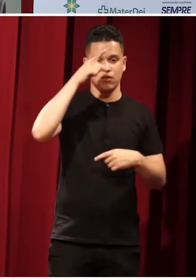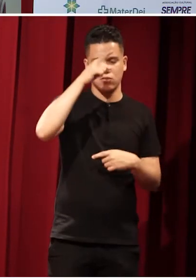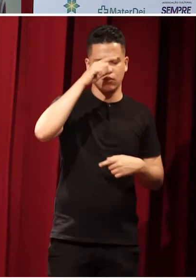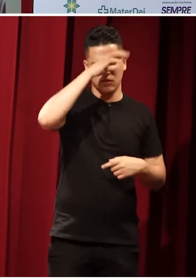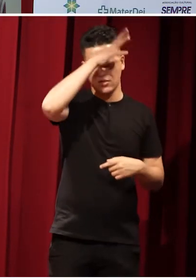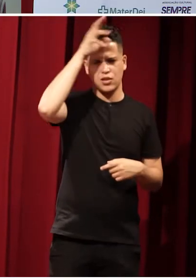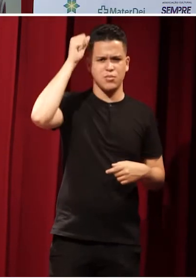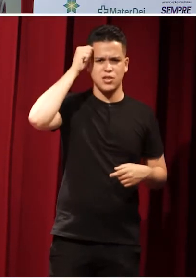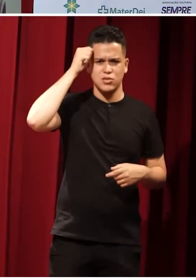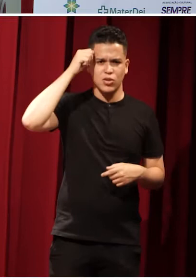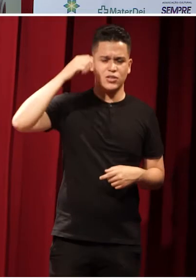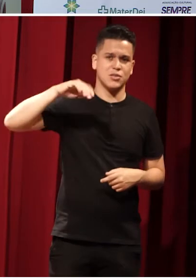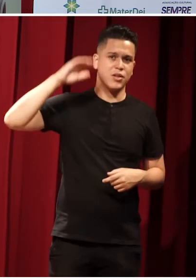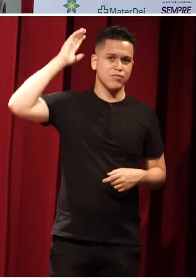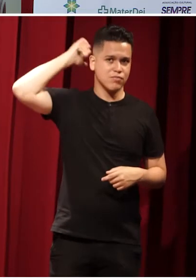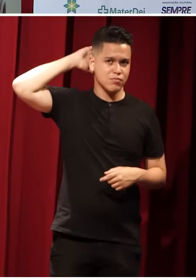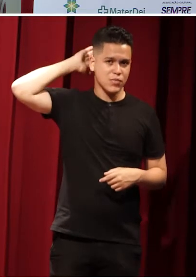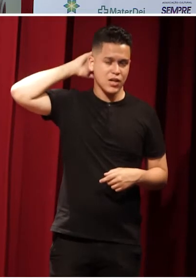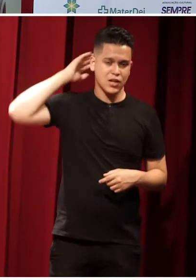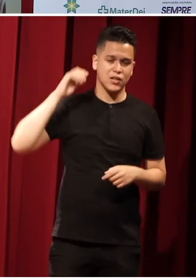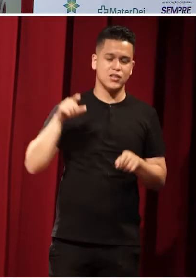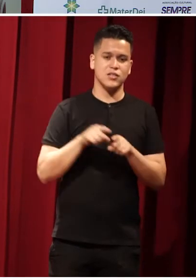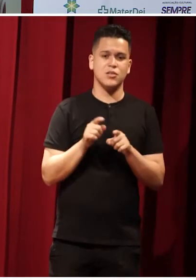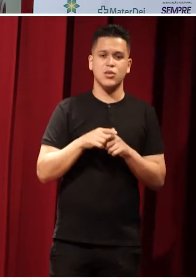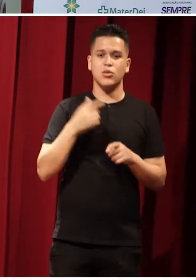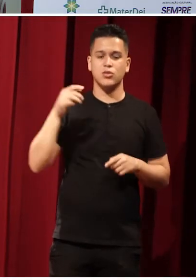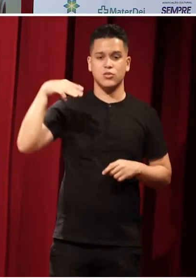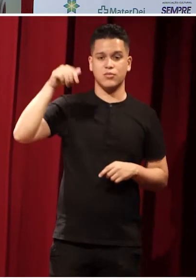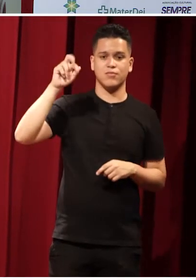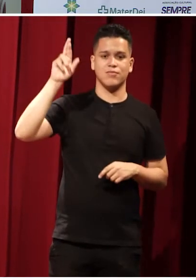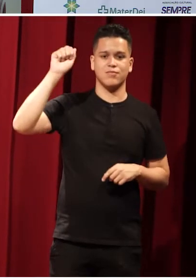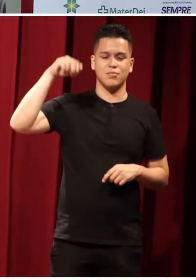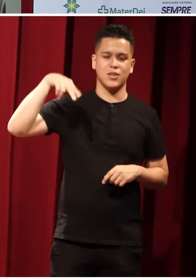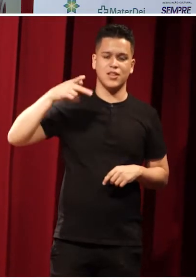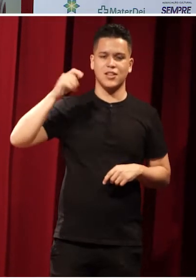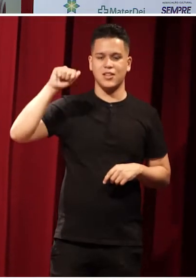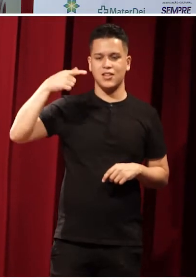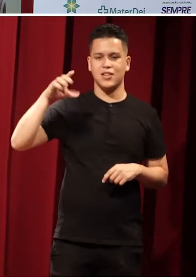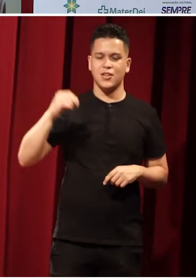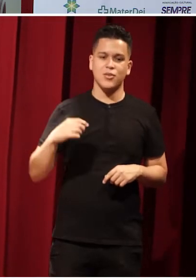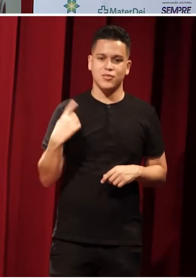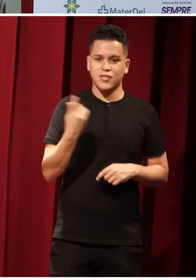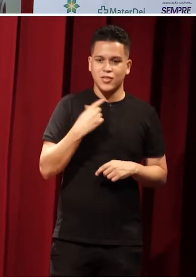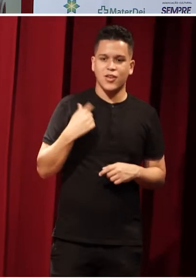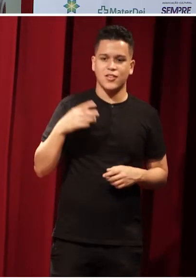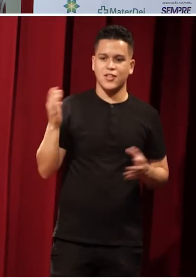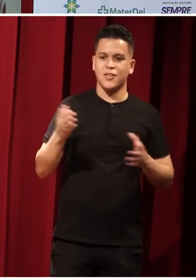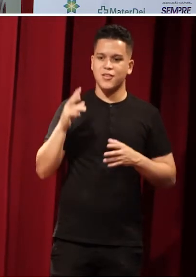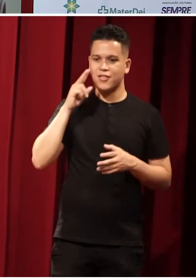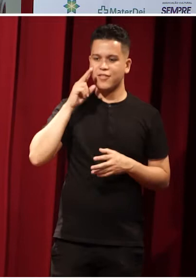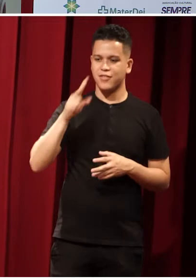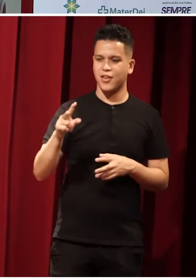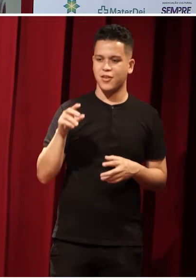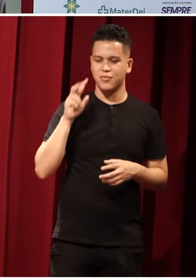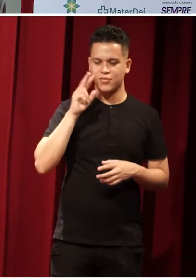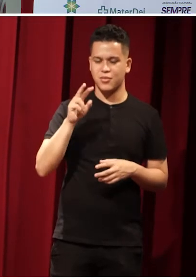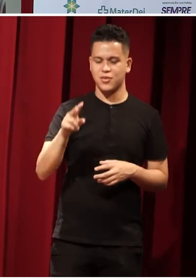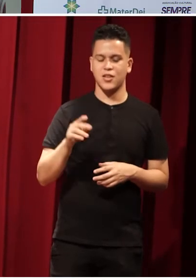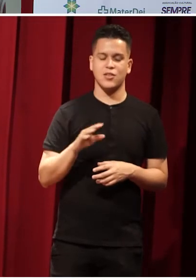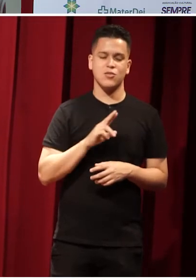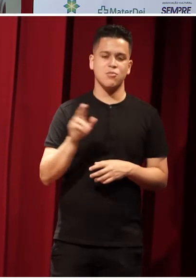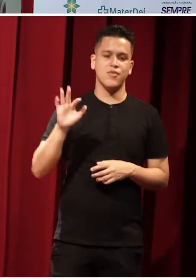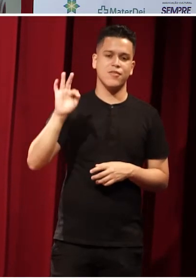o governador do Maranhão, que vem se transformando numa figura nacional muito expressiva, Flávio